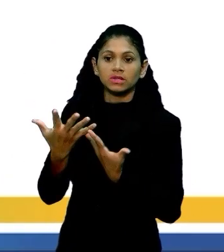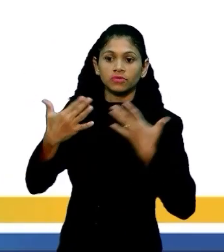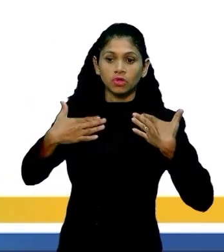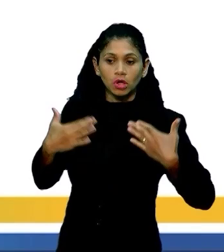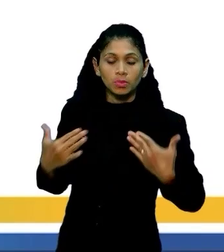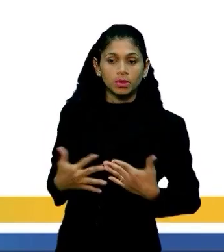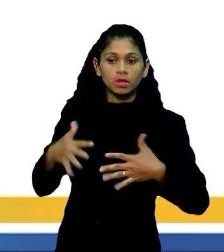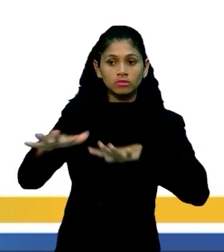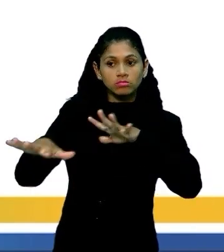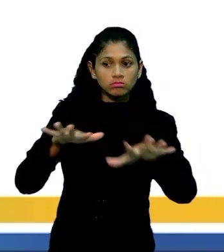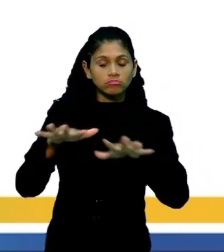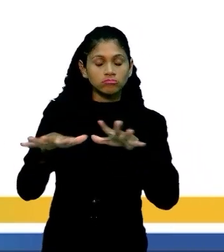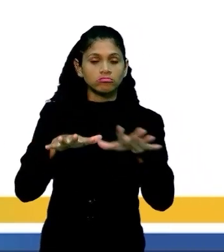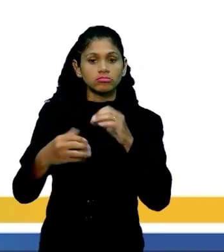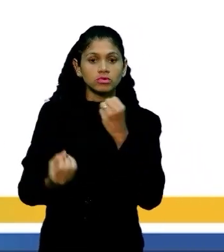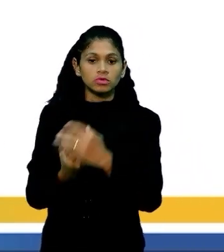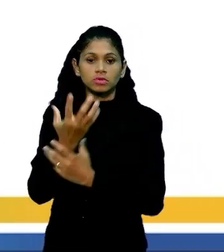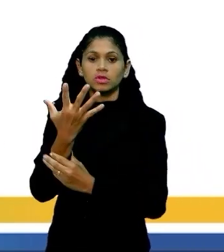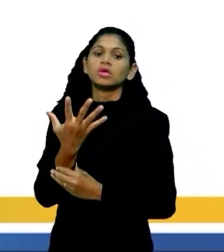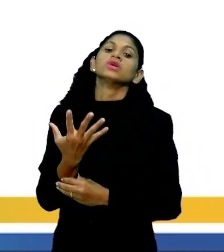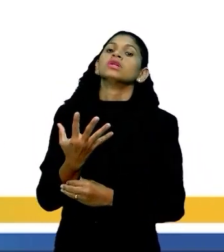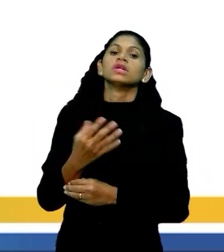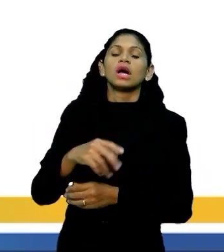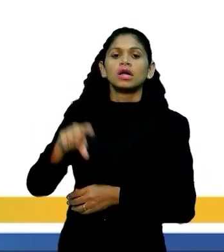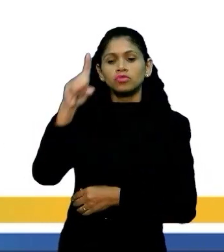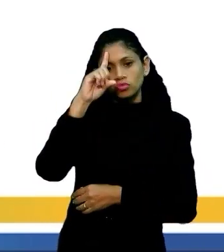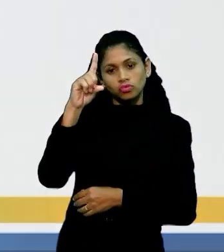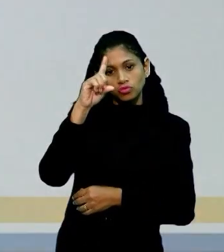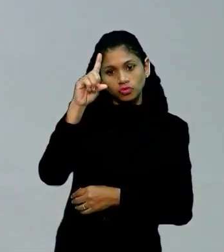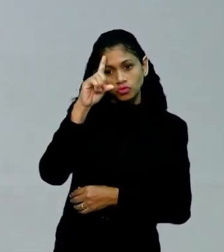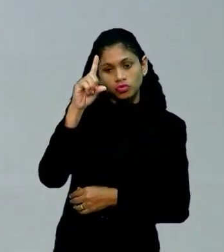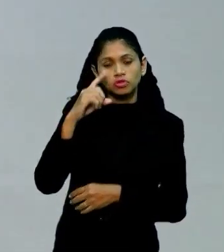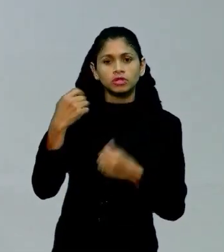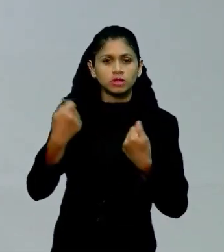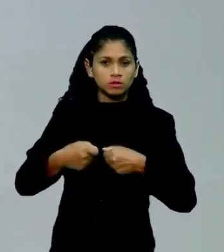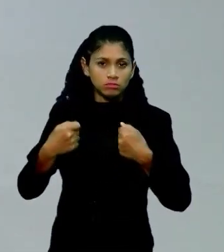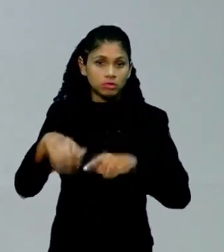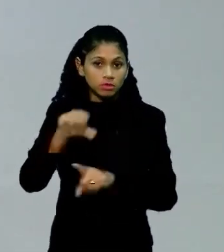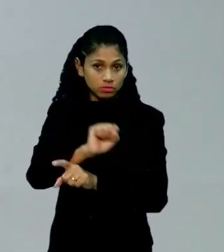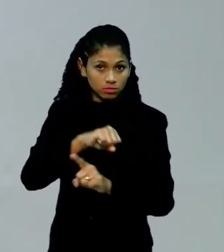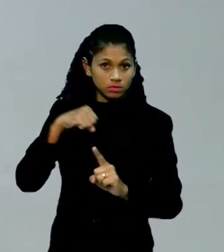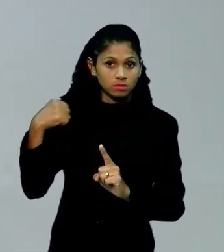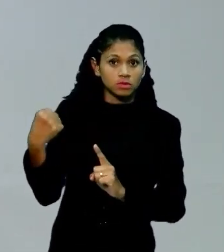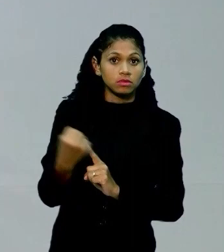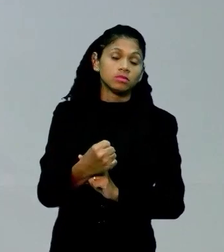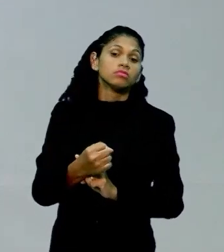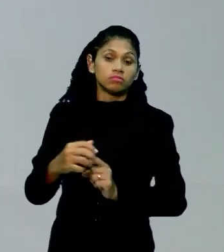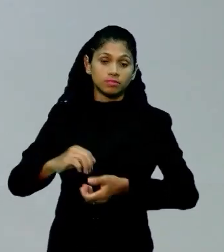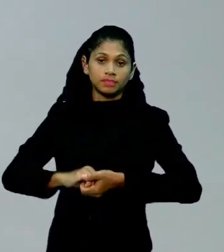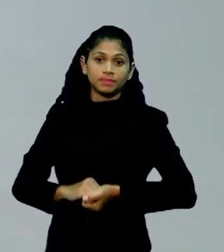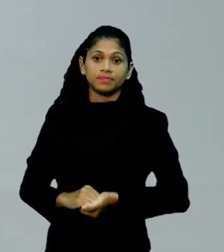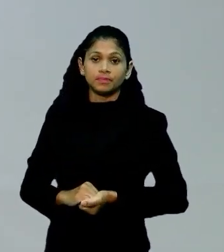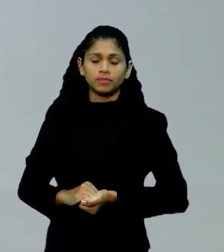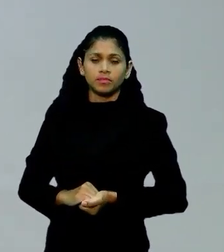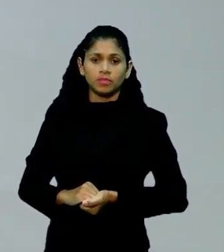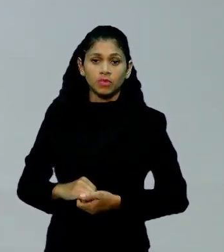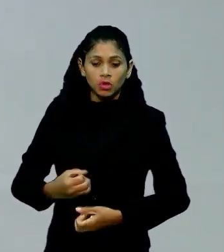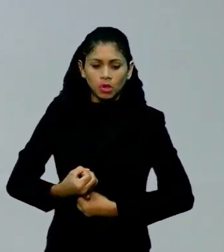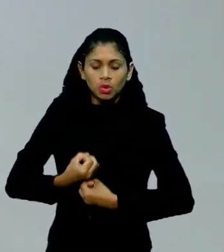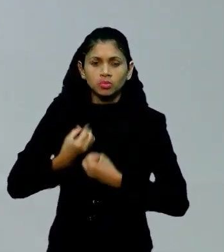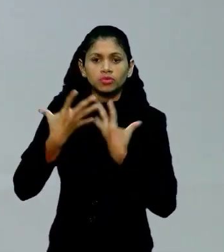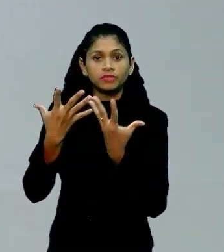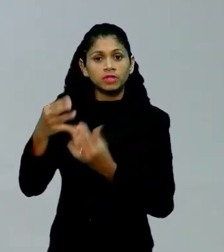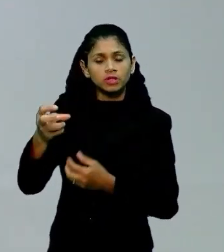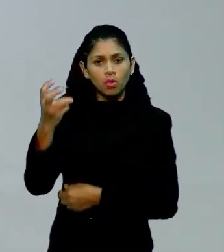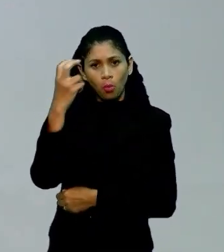necessidades cotidianas de um grupo social calma aí calma aí calma aí como é professor manifestação cultural